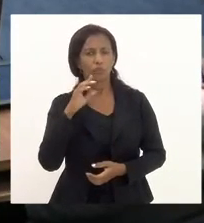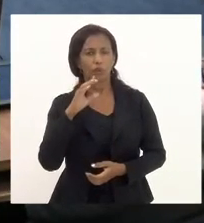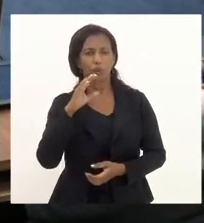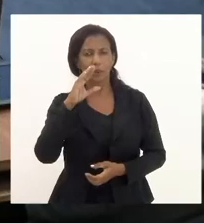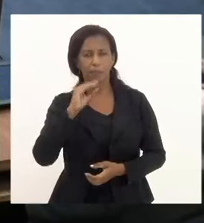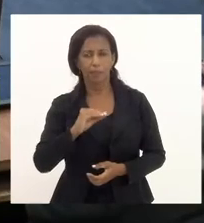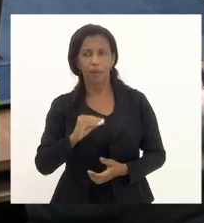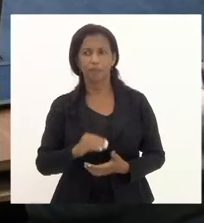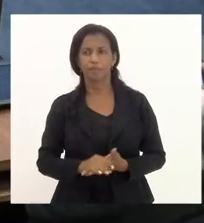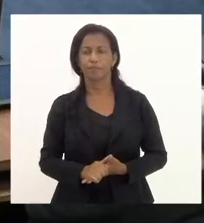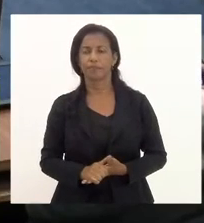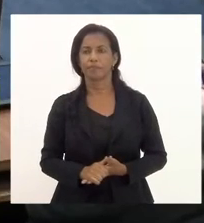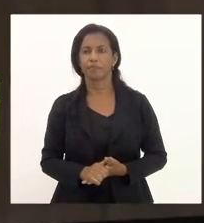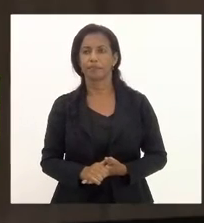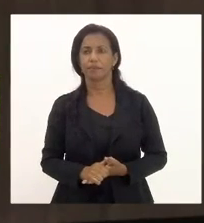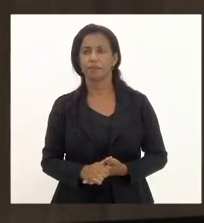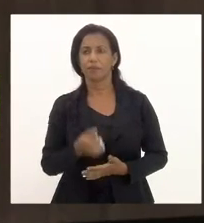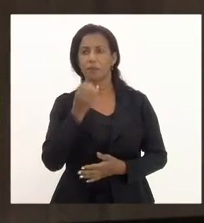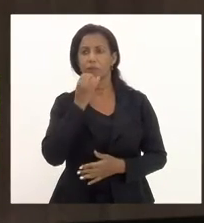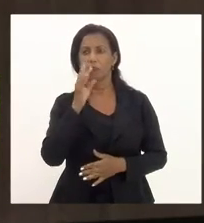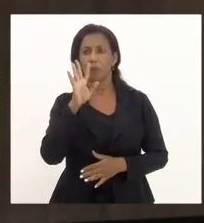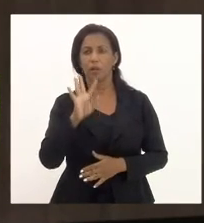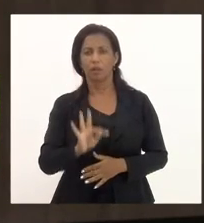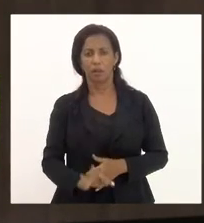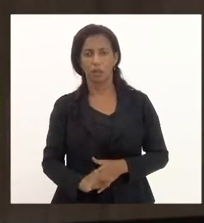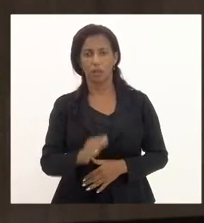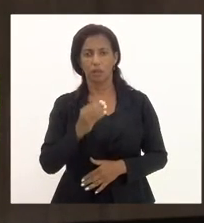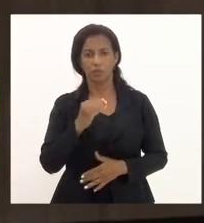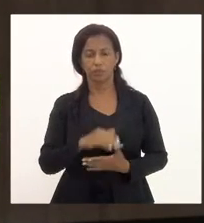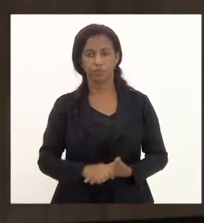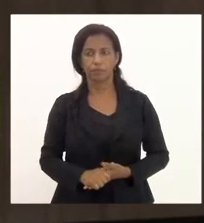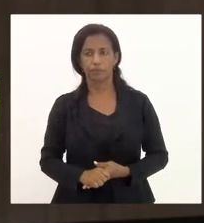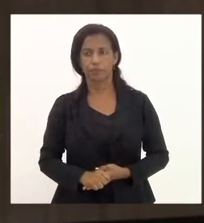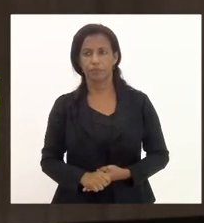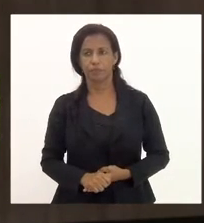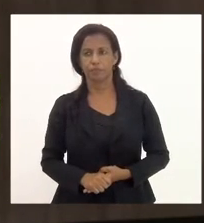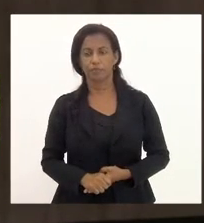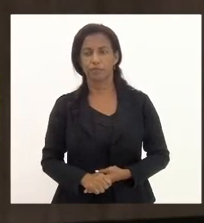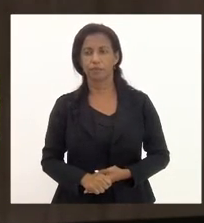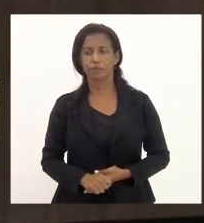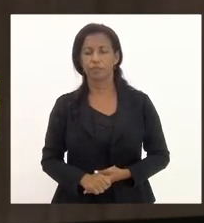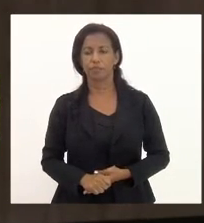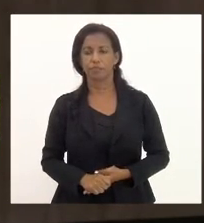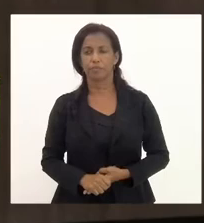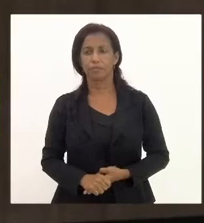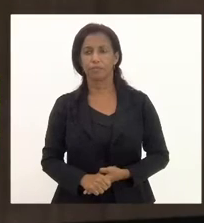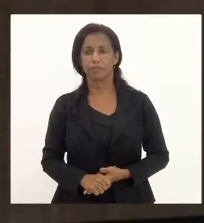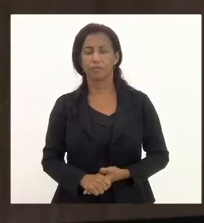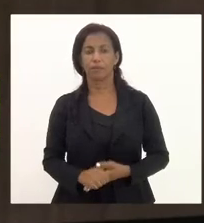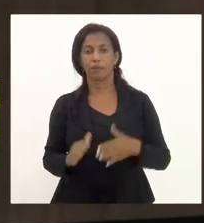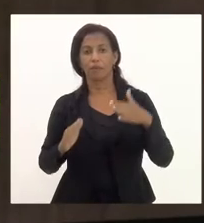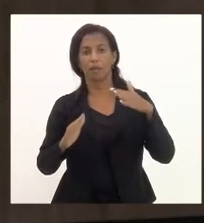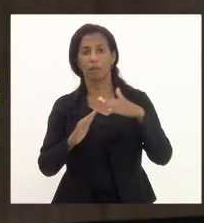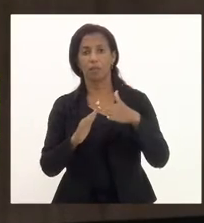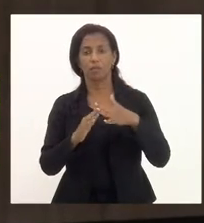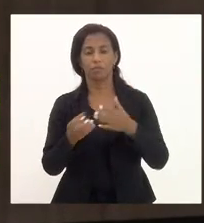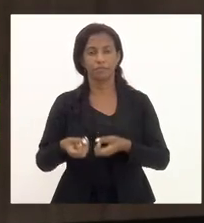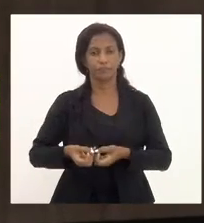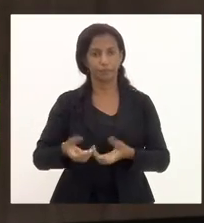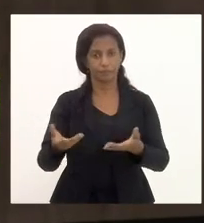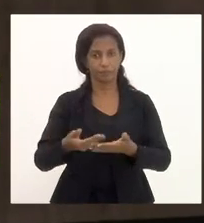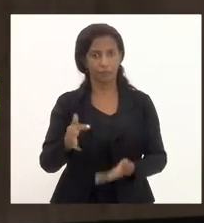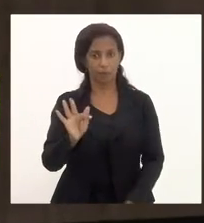culpa Deputado acredita que agora melhor bom Boa tarde a todos só que não repetir os cumprimentos é a sobre a questão do teatro de gastos